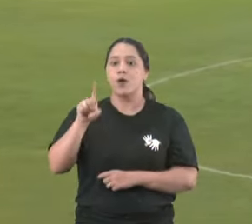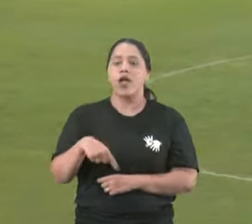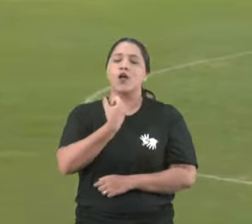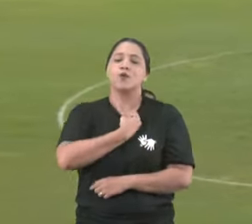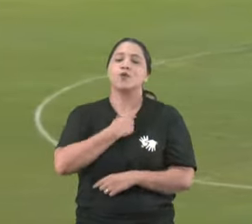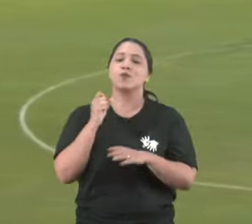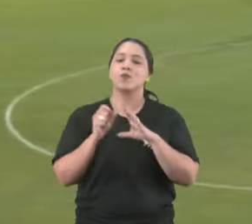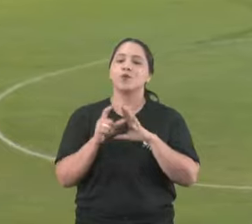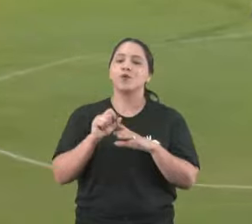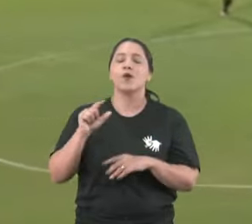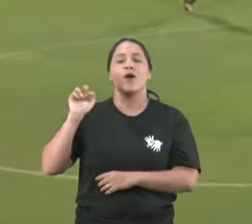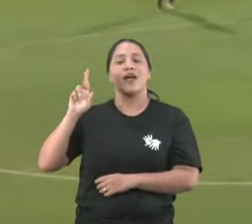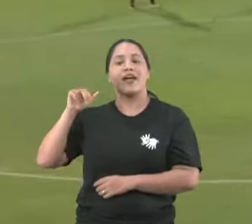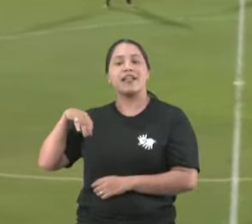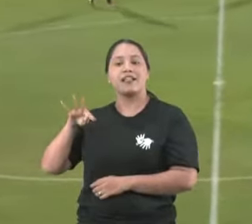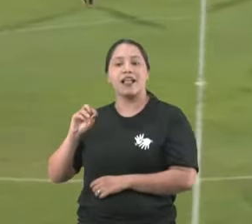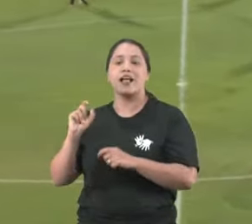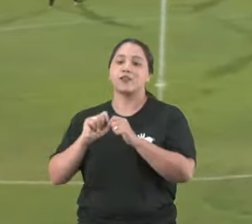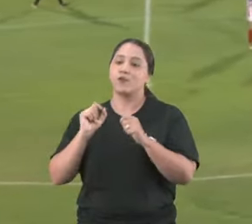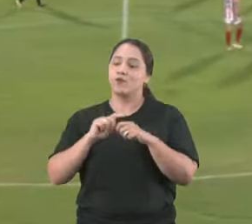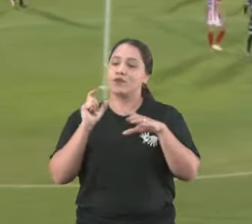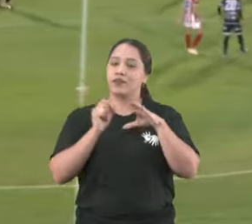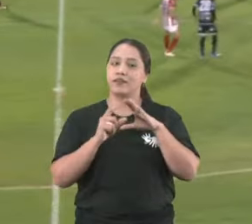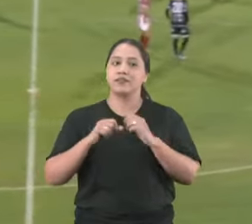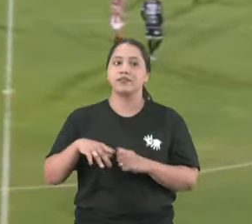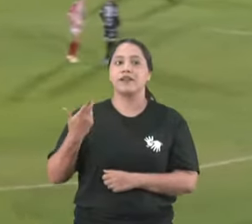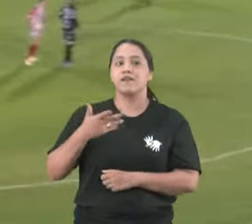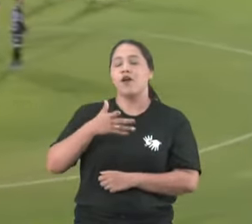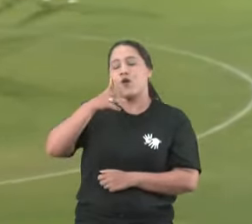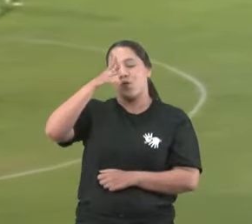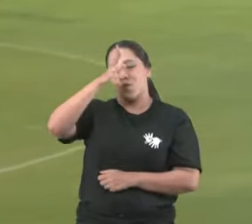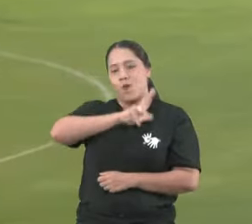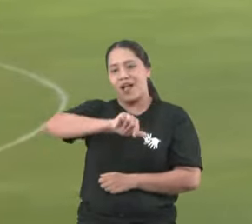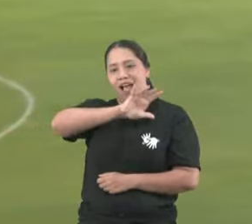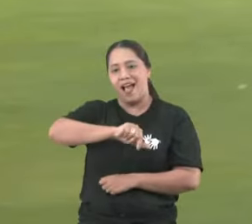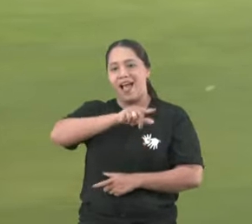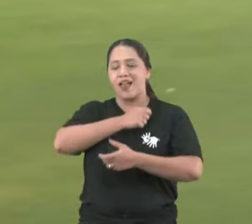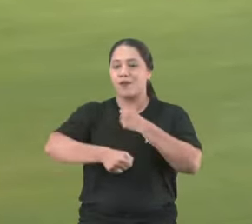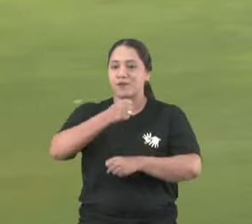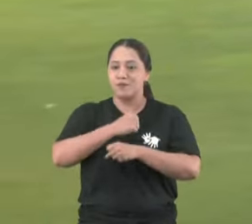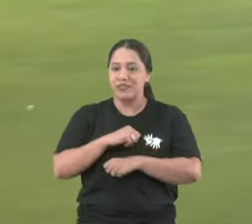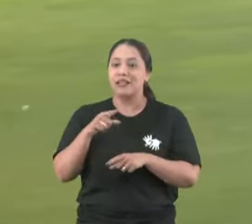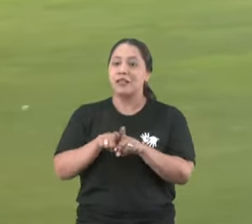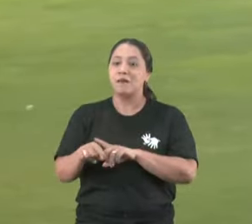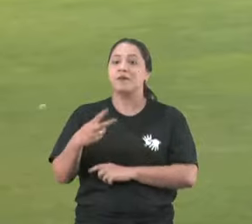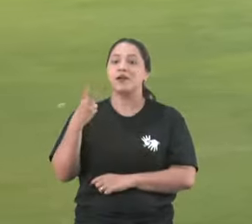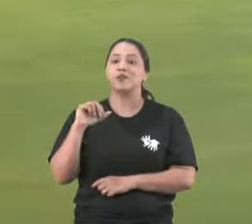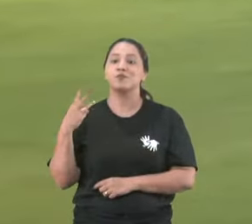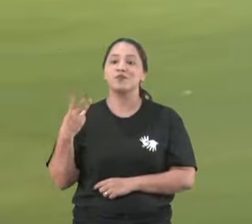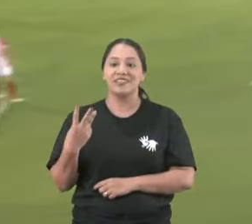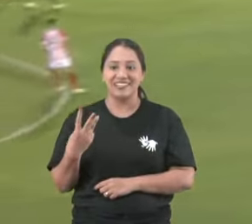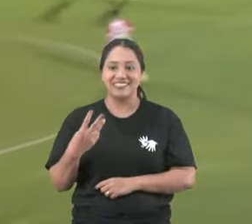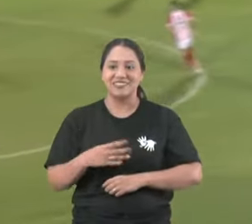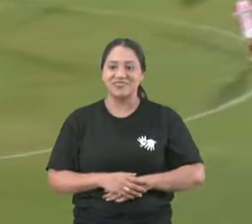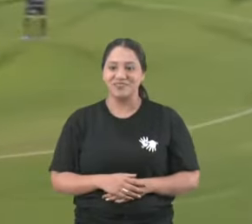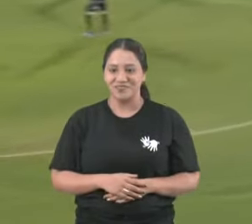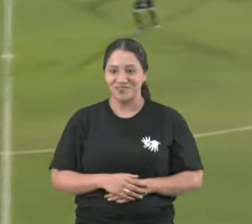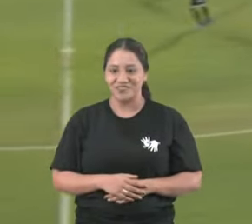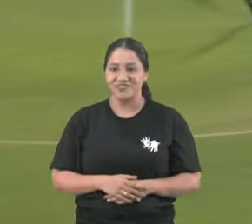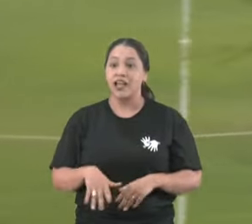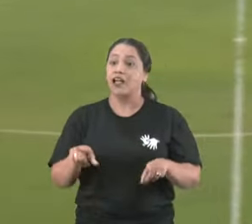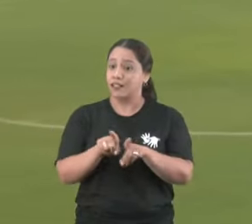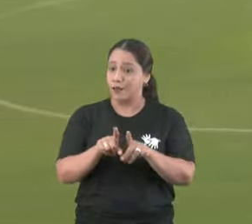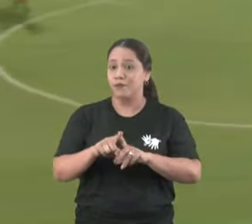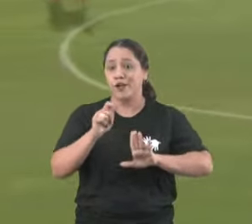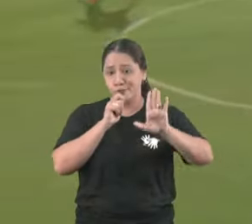gols que o Renato fez como artilheiro do Galo o ano passado e também do Alagoano 2023. É, e ele também toma